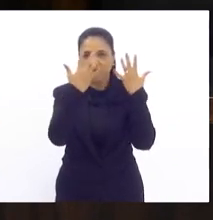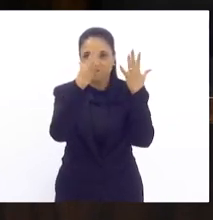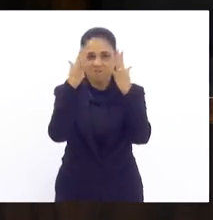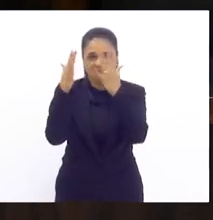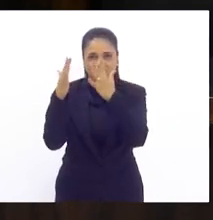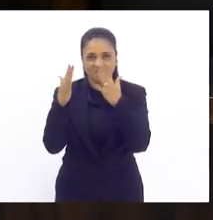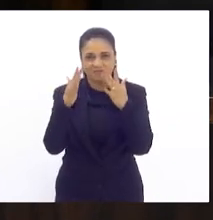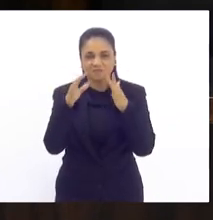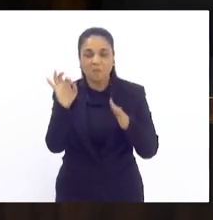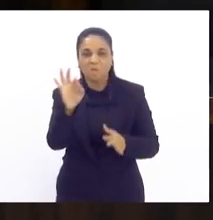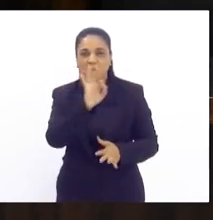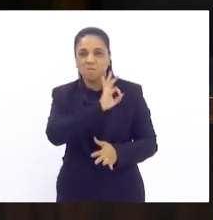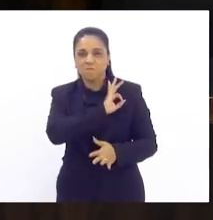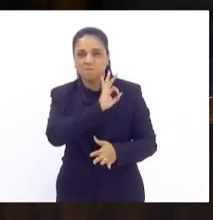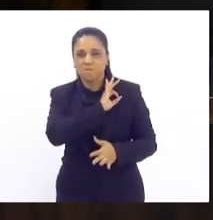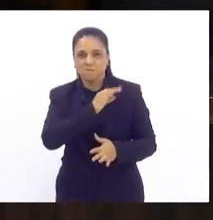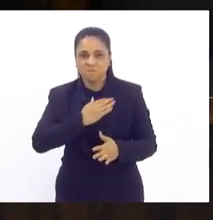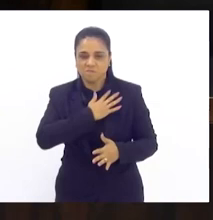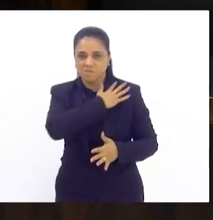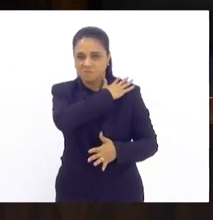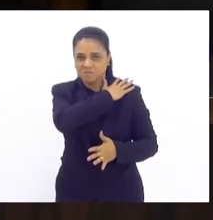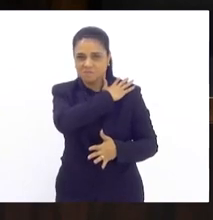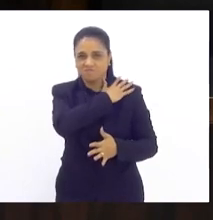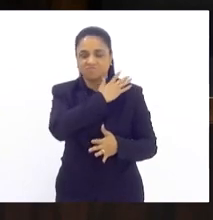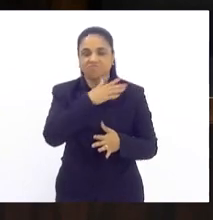aos militares da área de saúde,